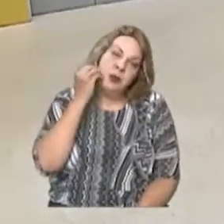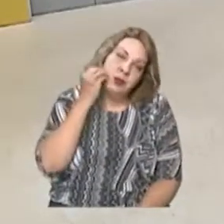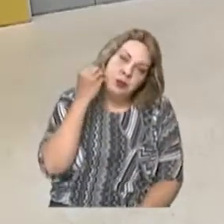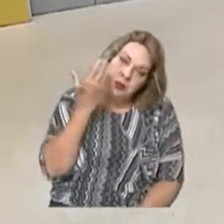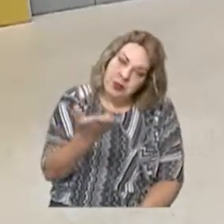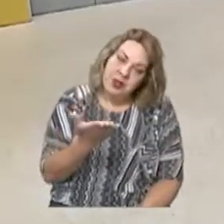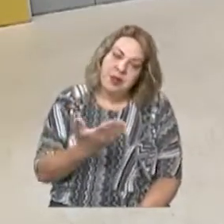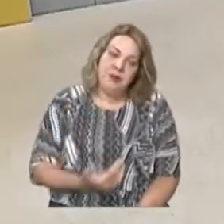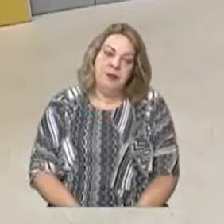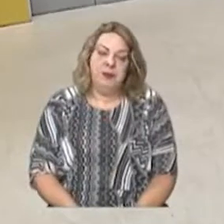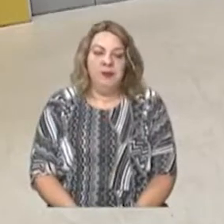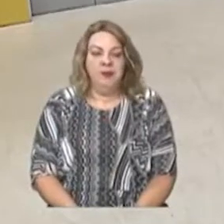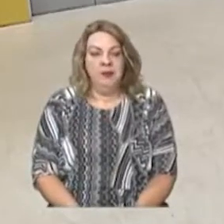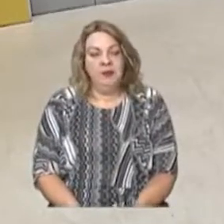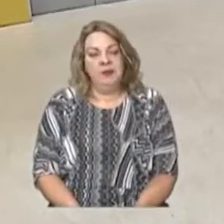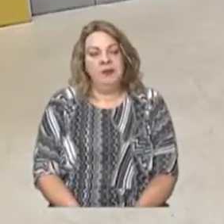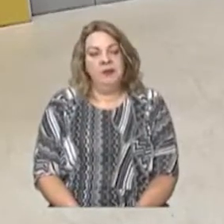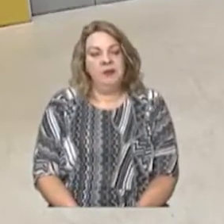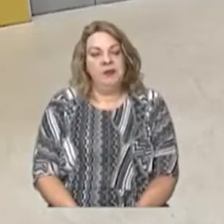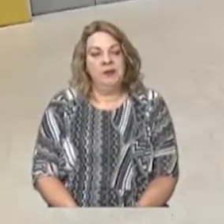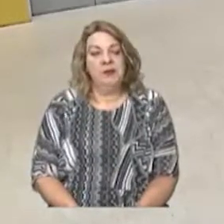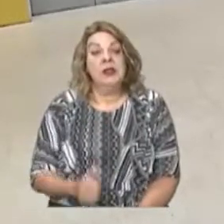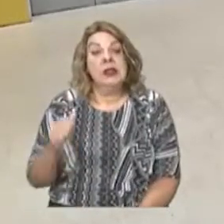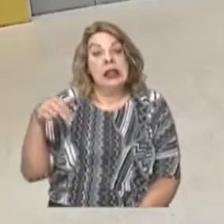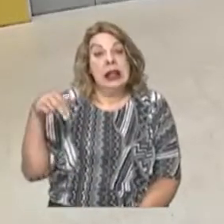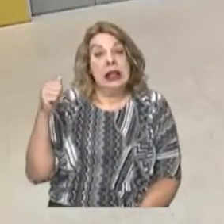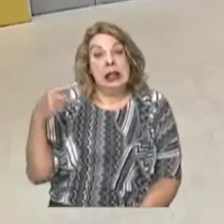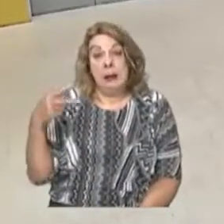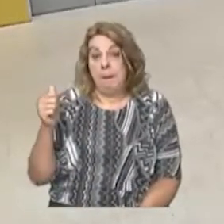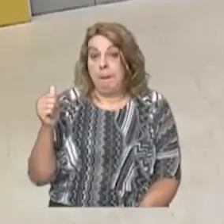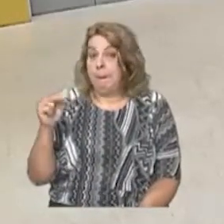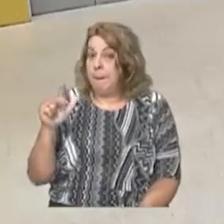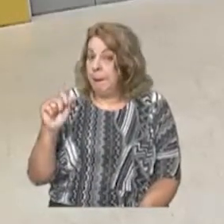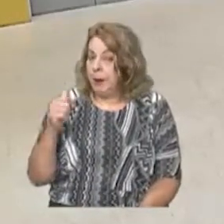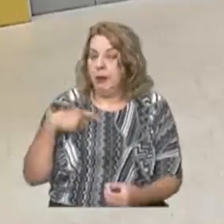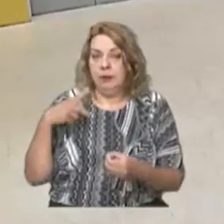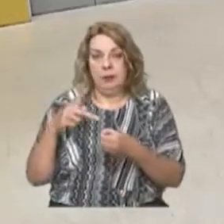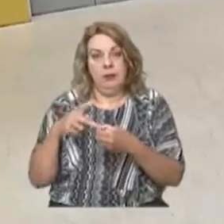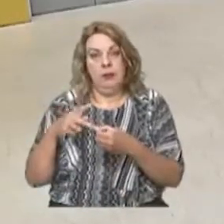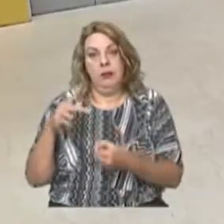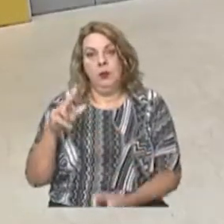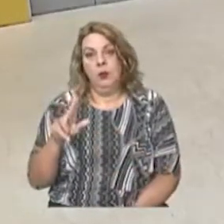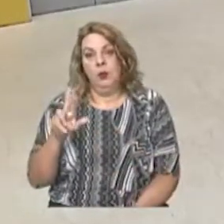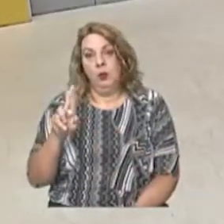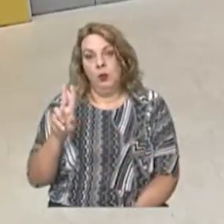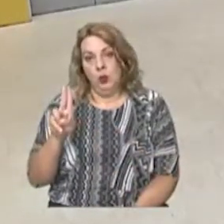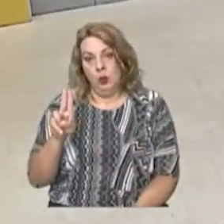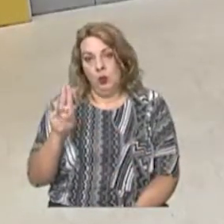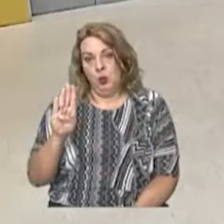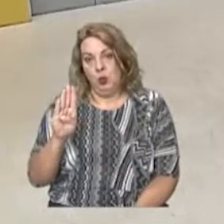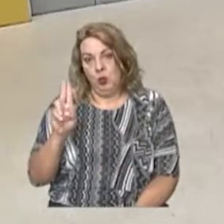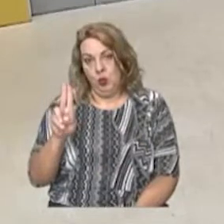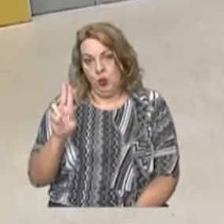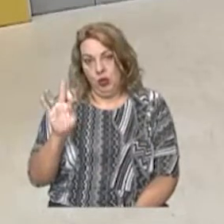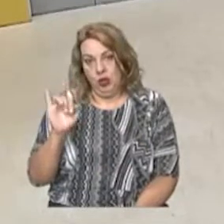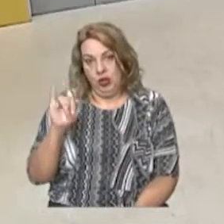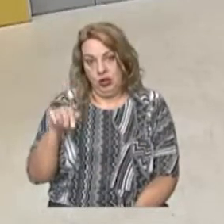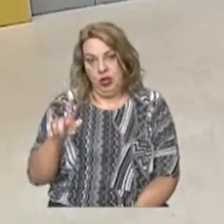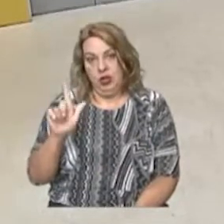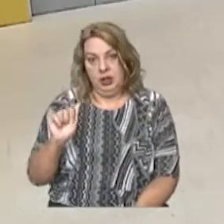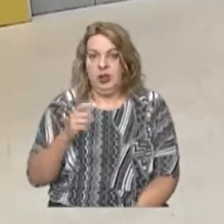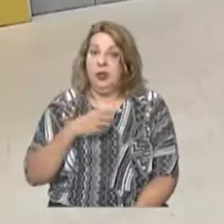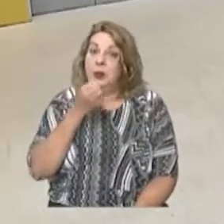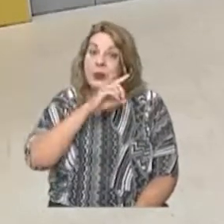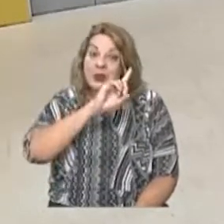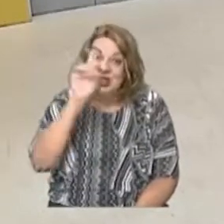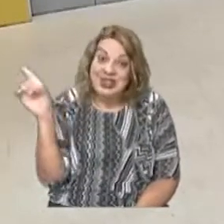você, maravilhosa. Olha aqui também a Ana Paula no povoado Urubutinga, Gameleiro. Olha aí, muito